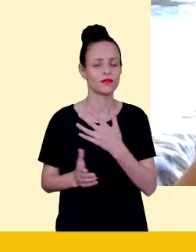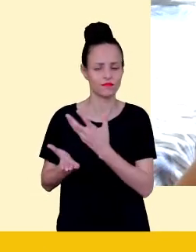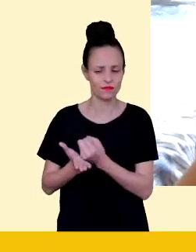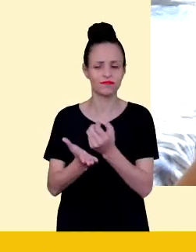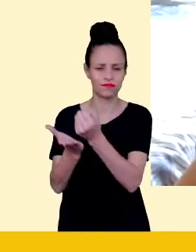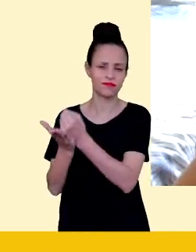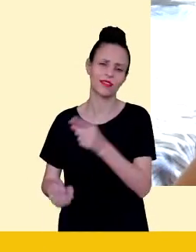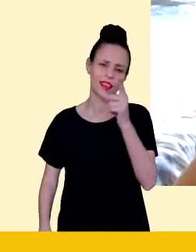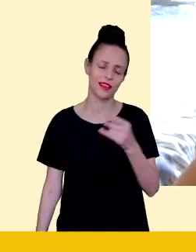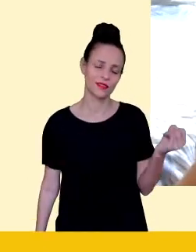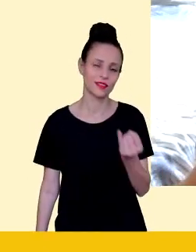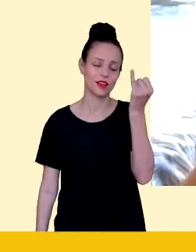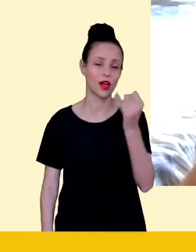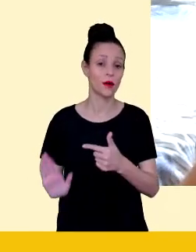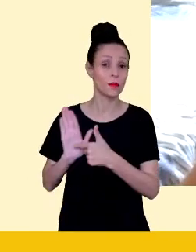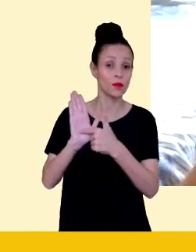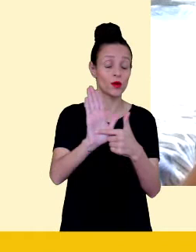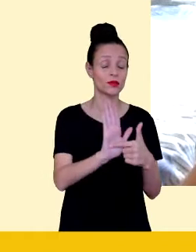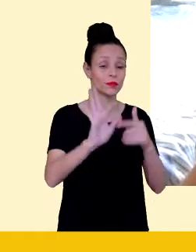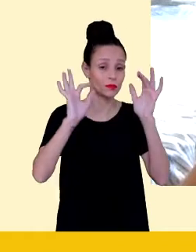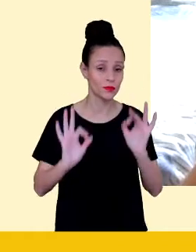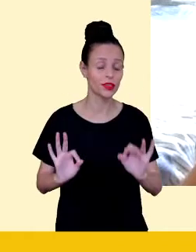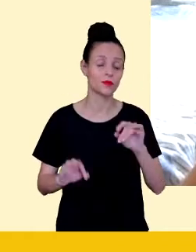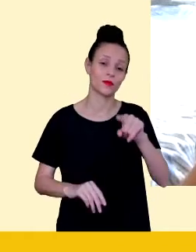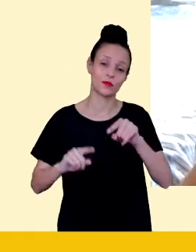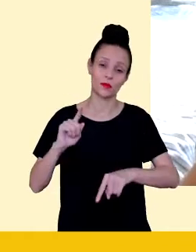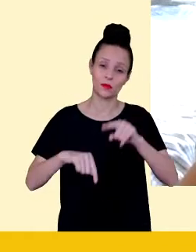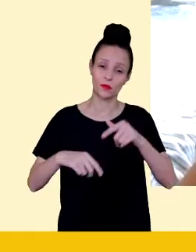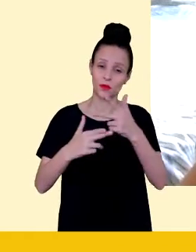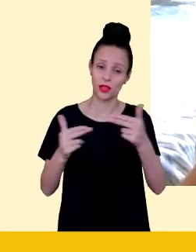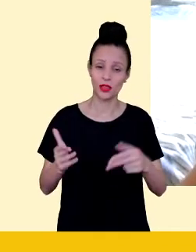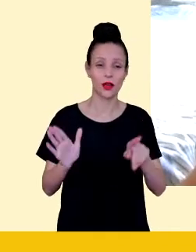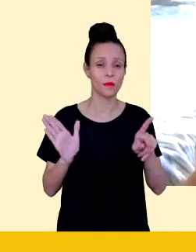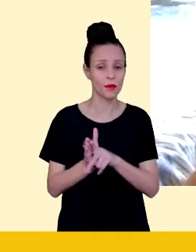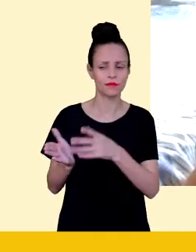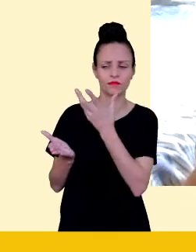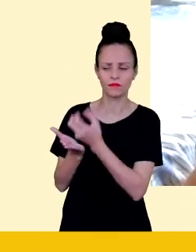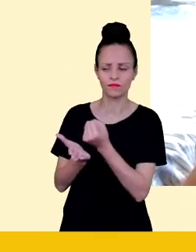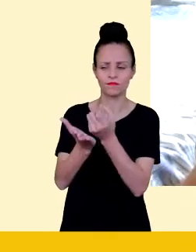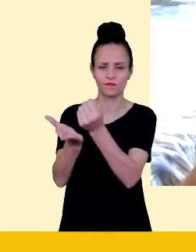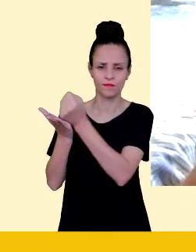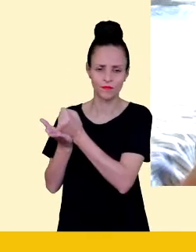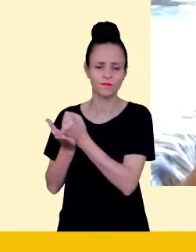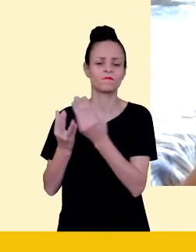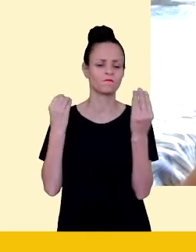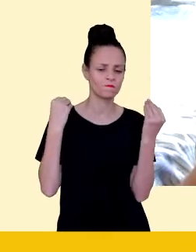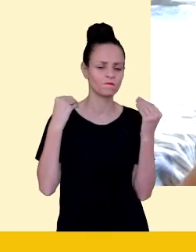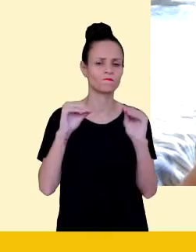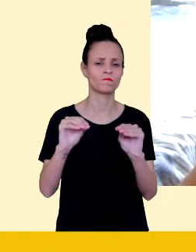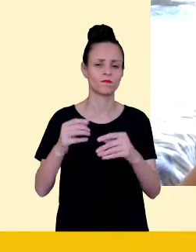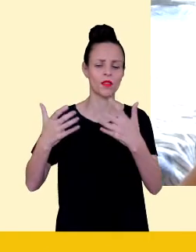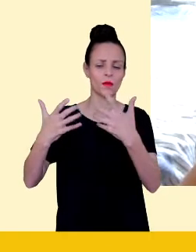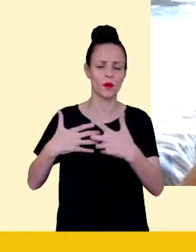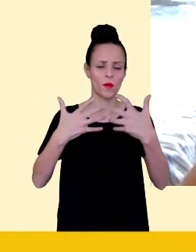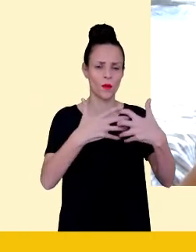acho que foi essencial, como o Miguel já falou, assim, trazer mais radicalmente esse material de arquivo para dentro da montagem